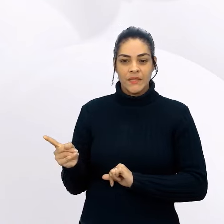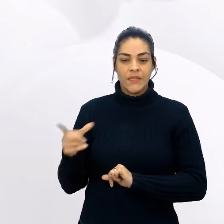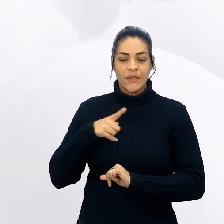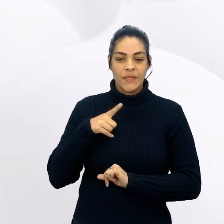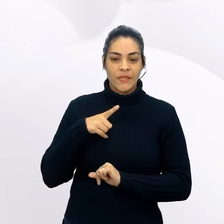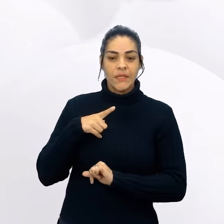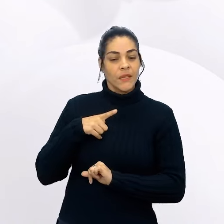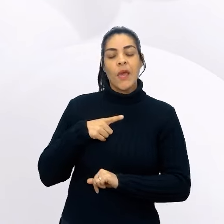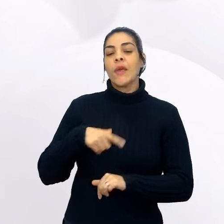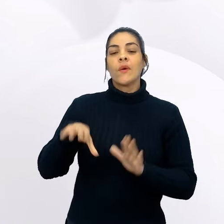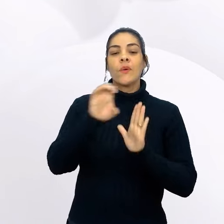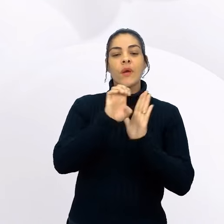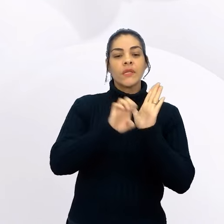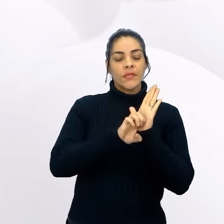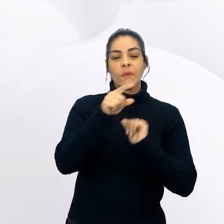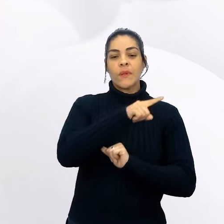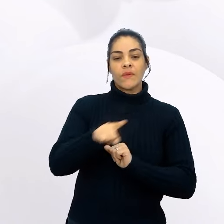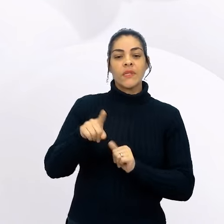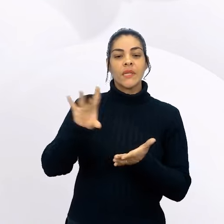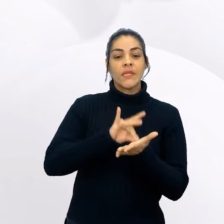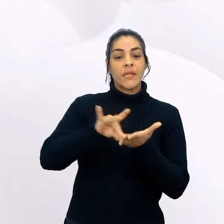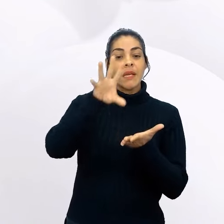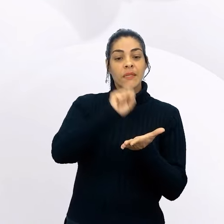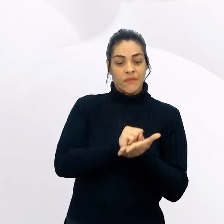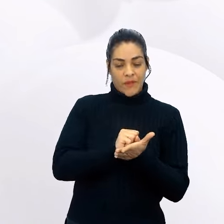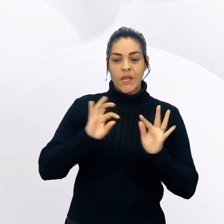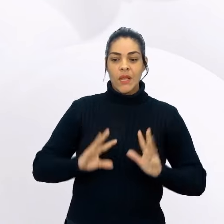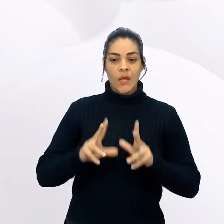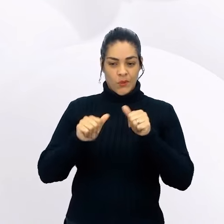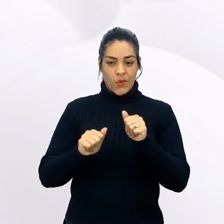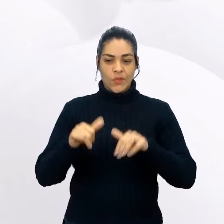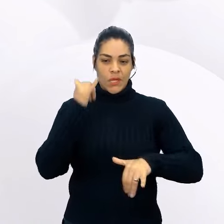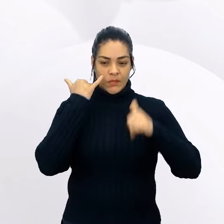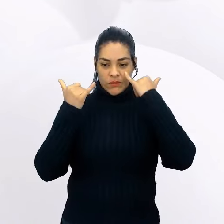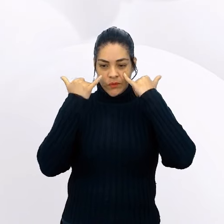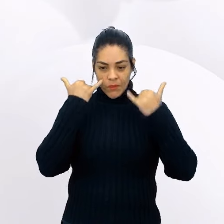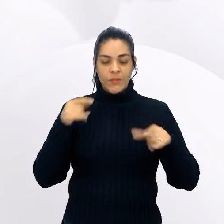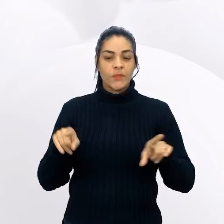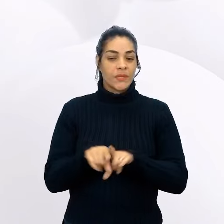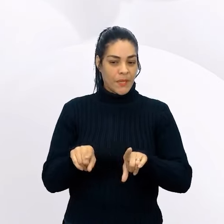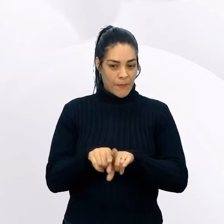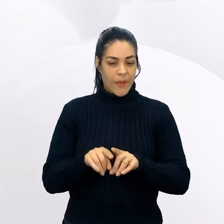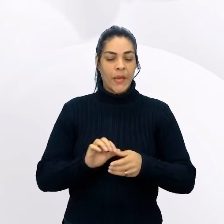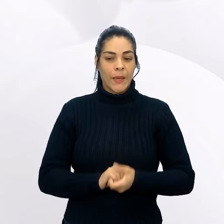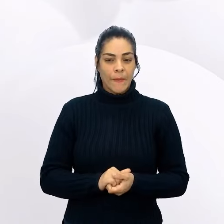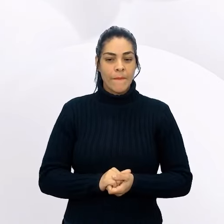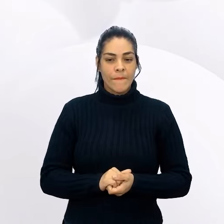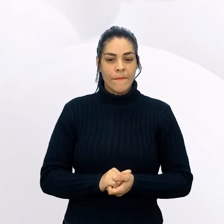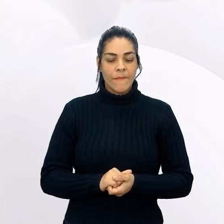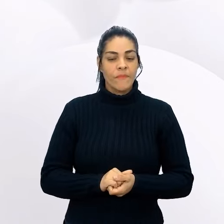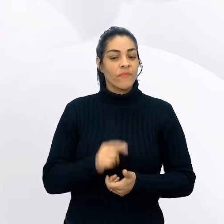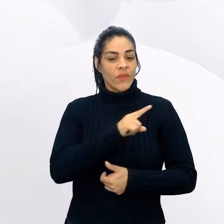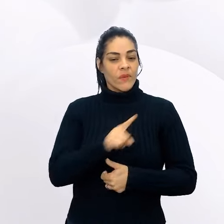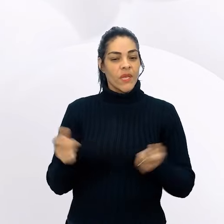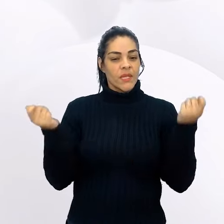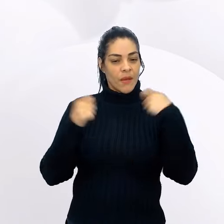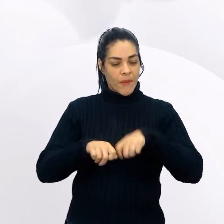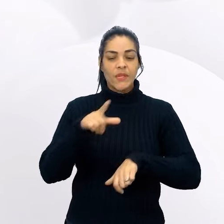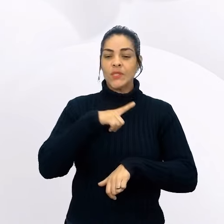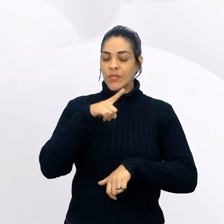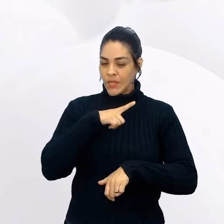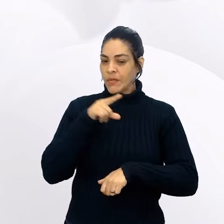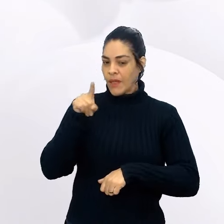o edital para vocês se inscreverem. Todas as informações que vocês podem obter